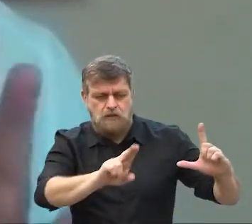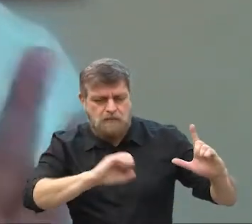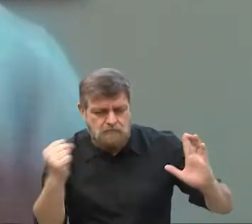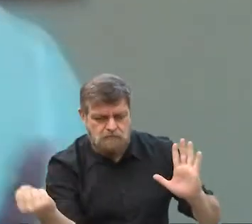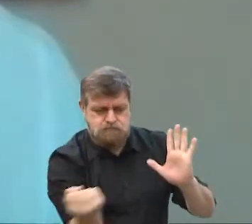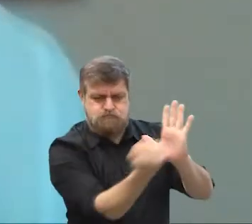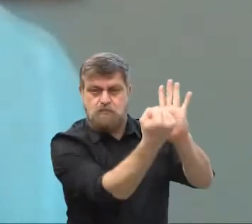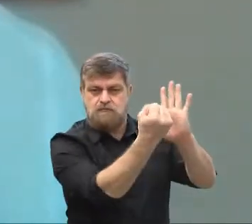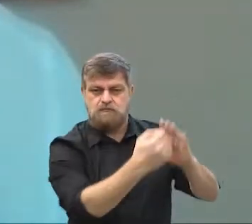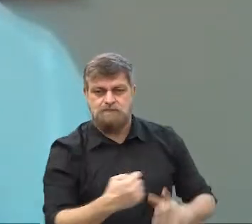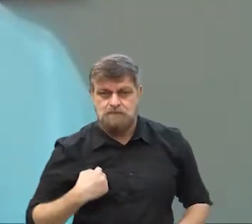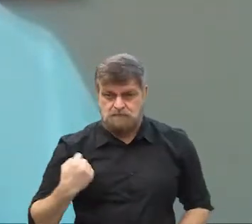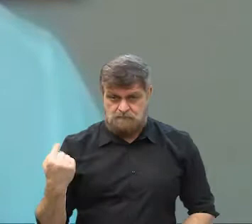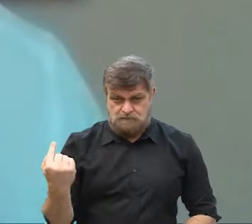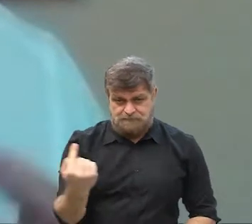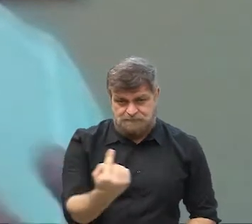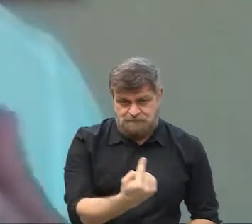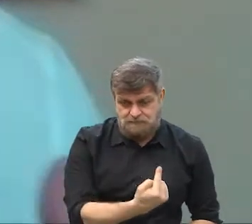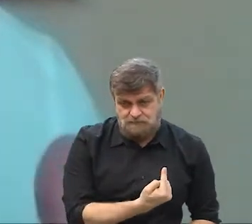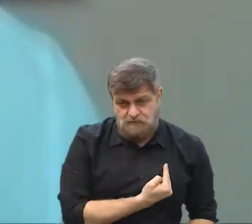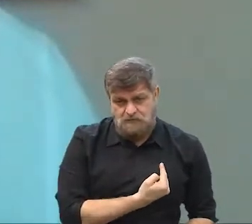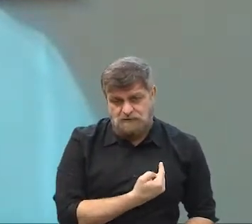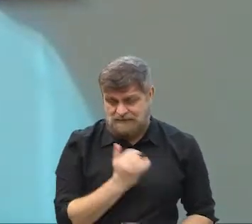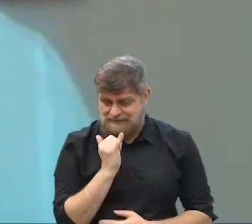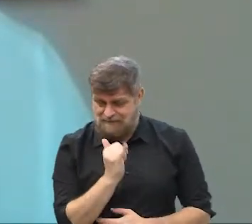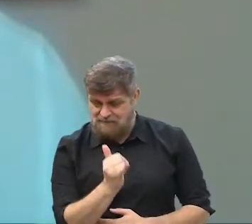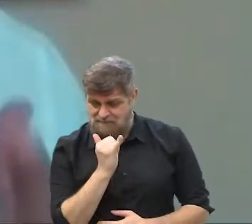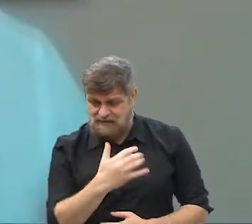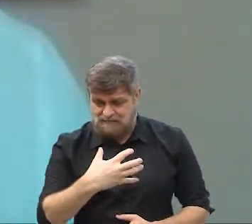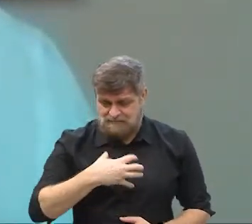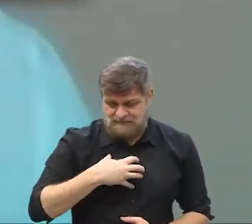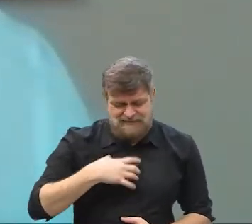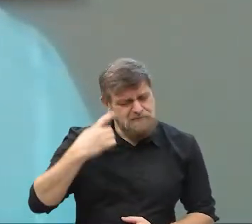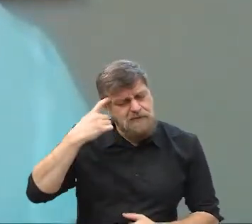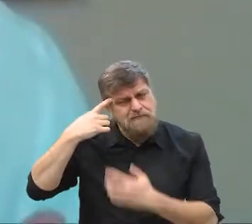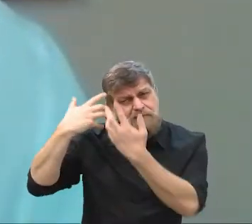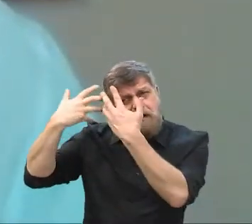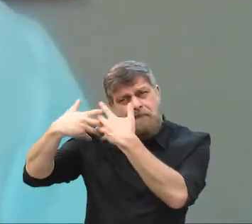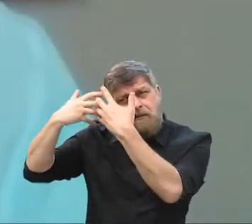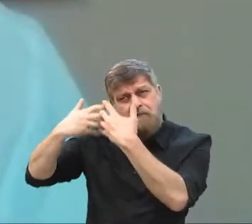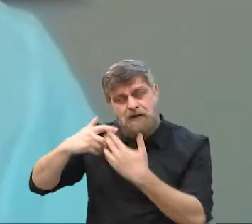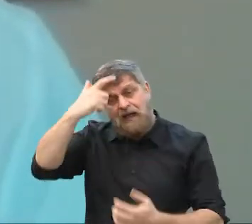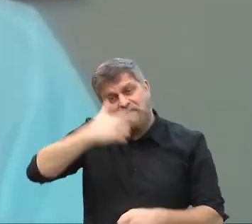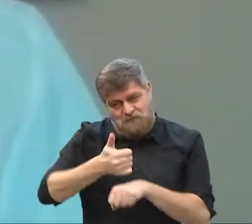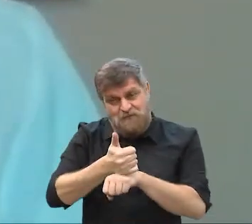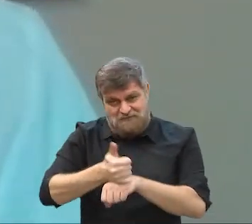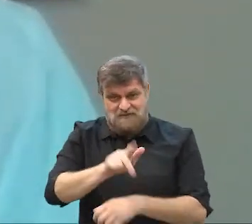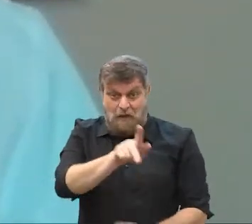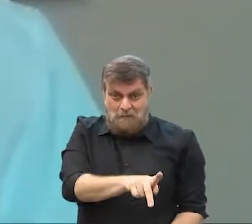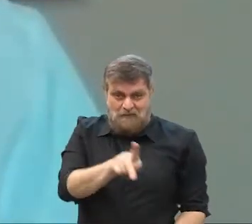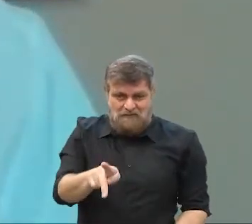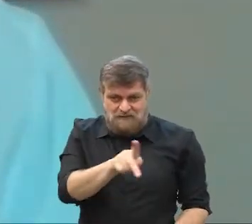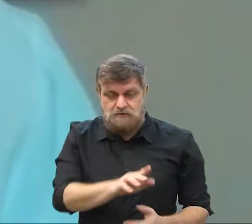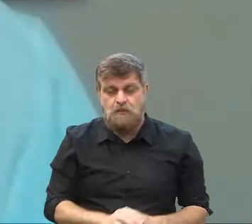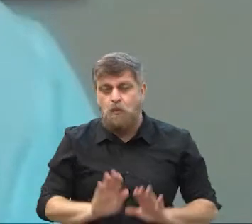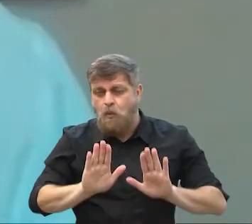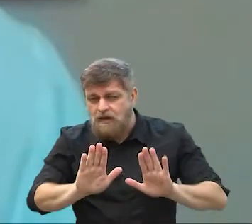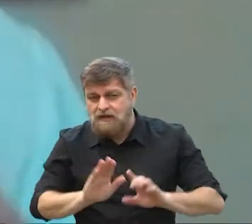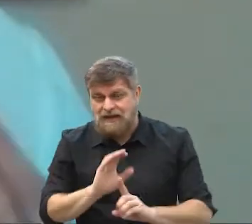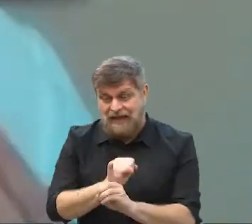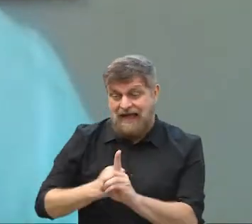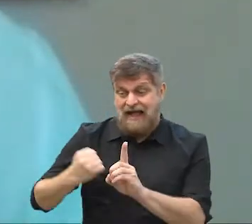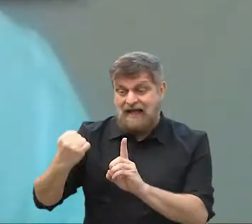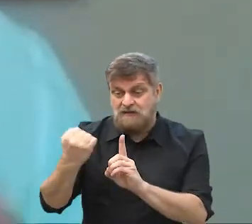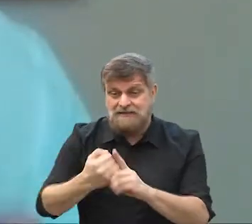porque a gente, eu sempre faço essa reflexão como professor. Toda sociedade, ela precisa